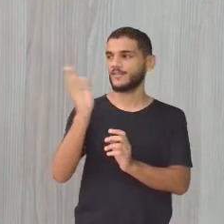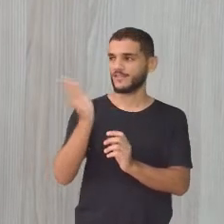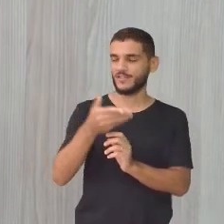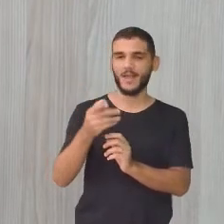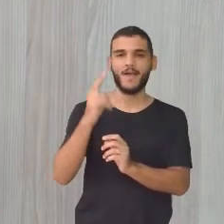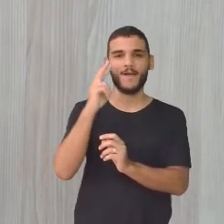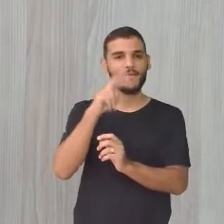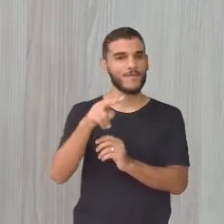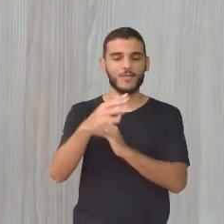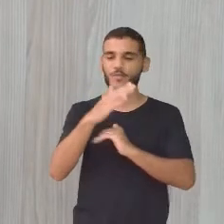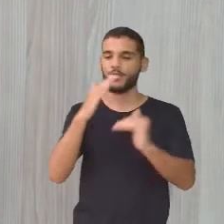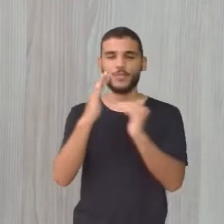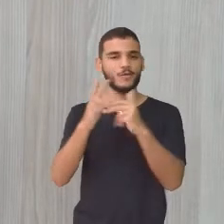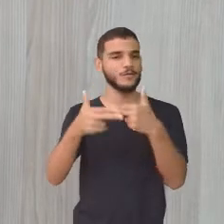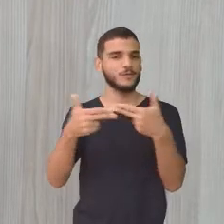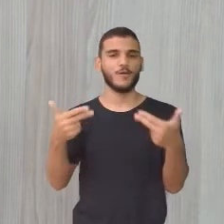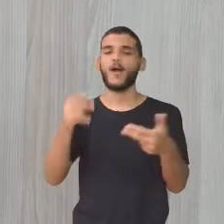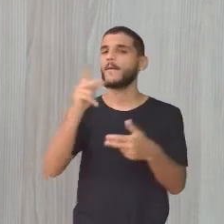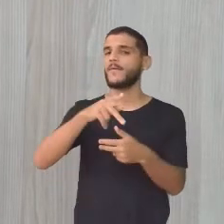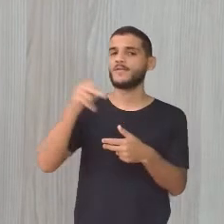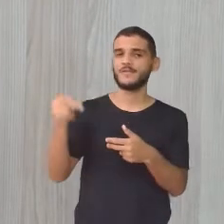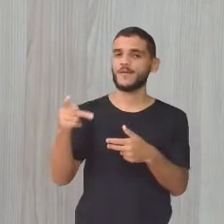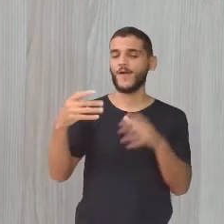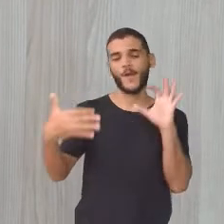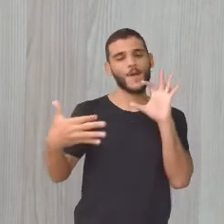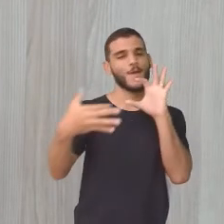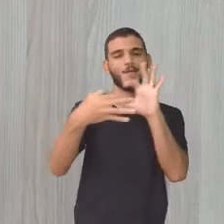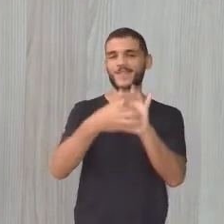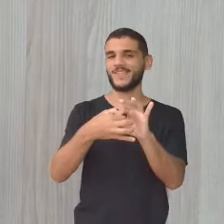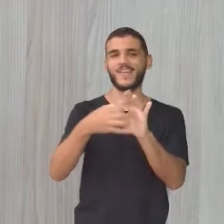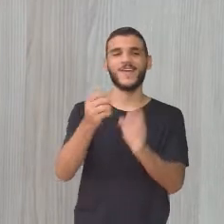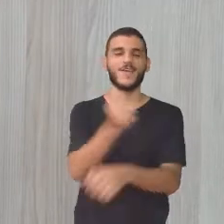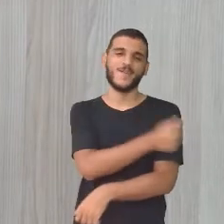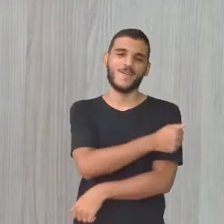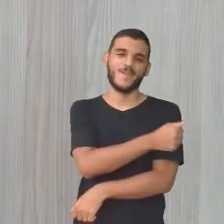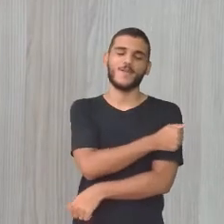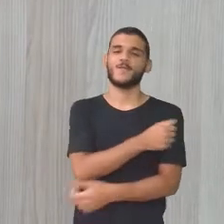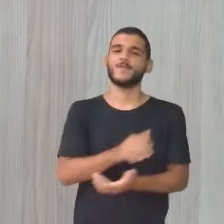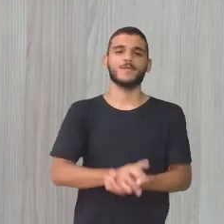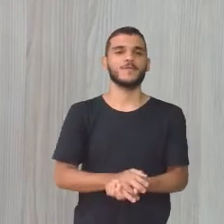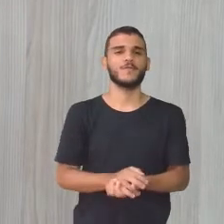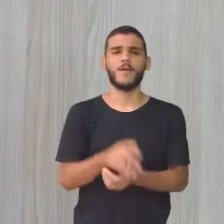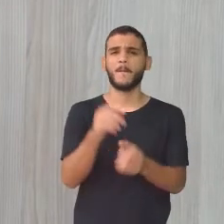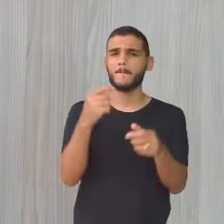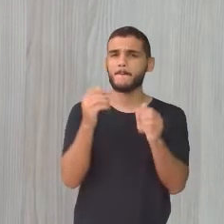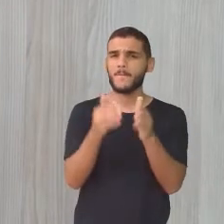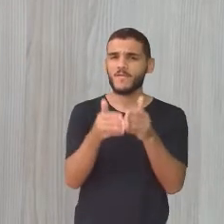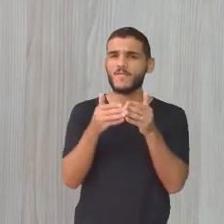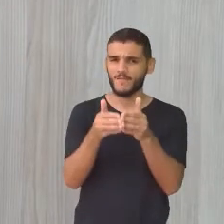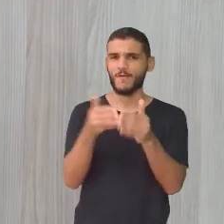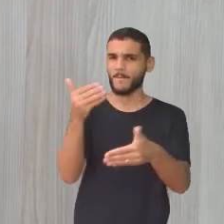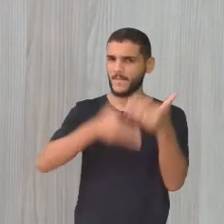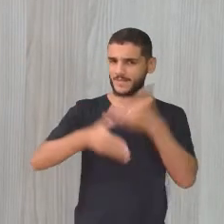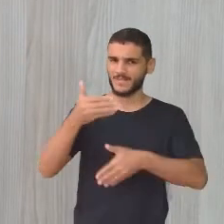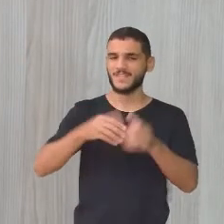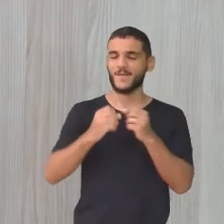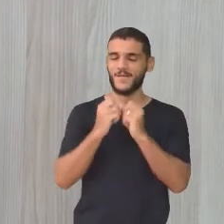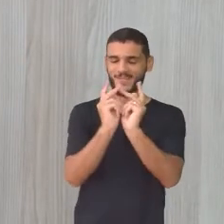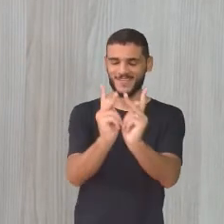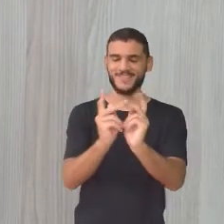tudo, professora Adriana, para entrar em contato com os nossos queridos alunos. Então, não perde tempo, manda sua pergunta e seu comentário, tá